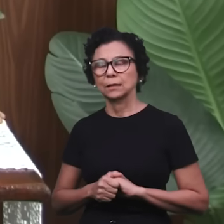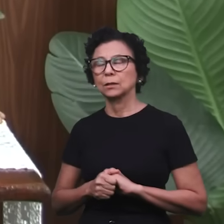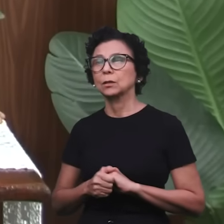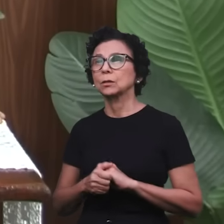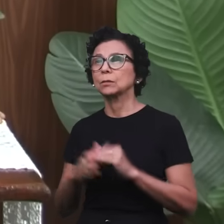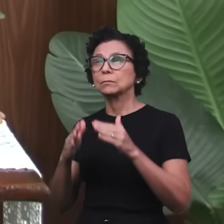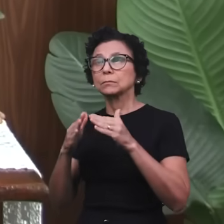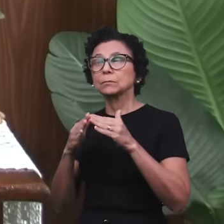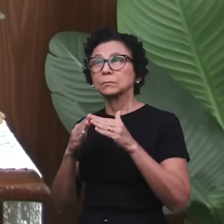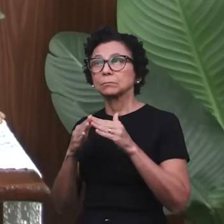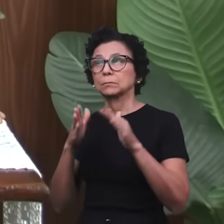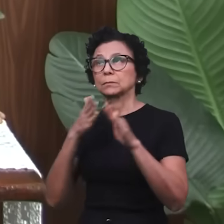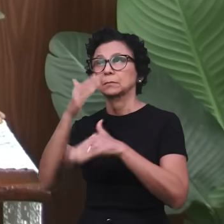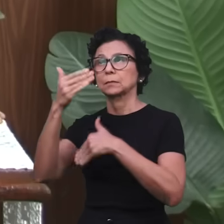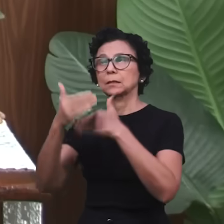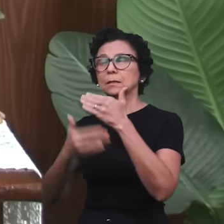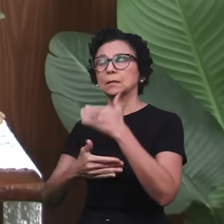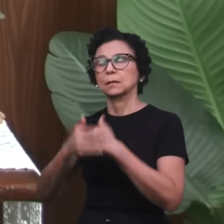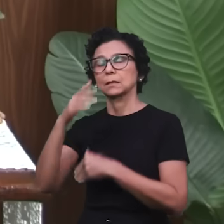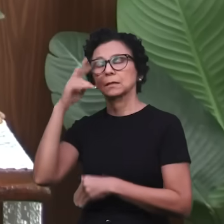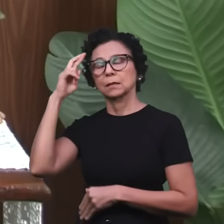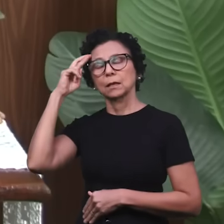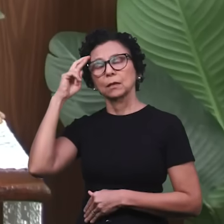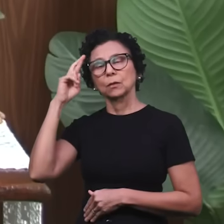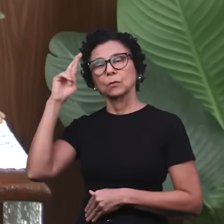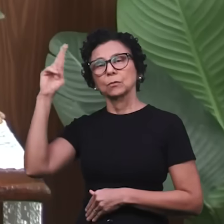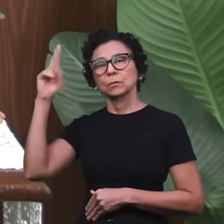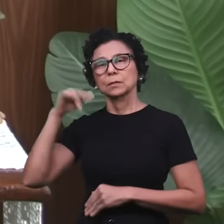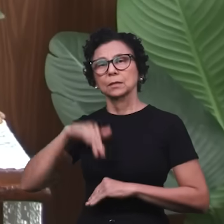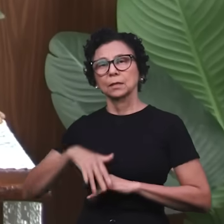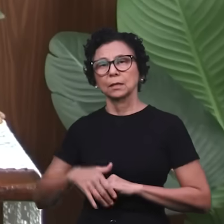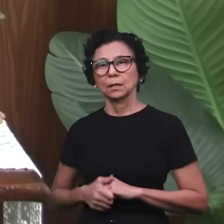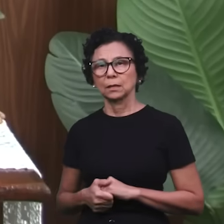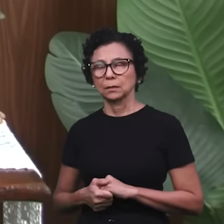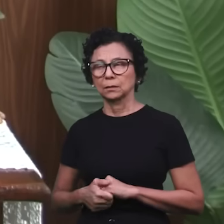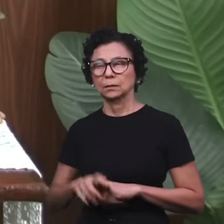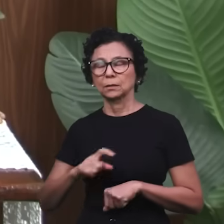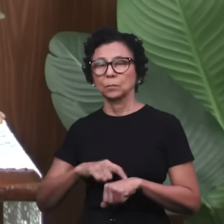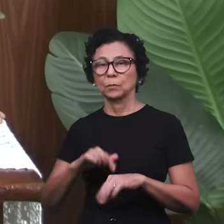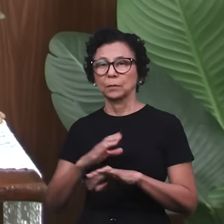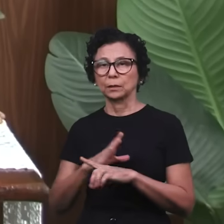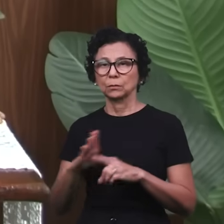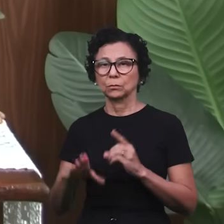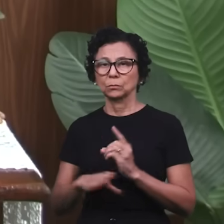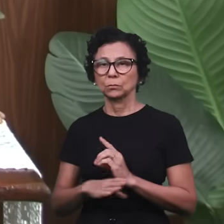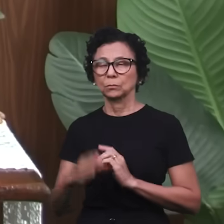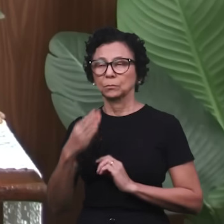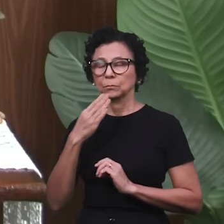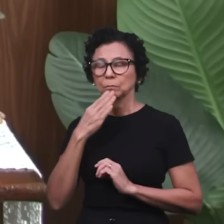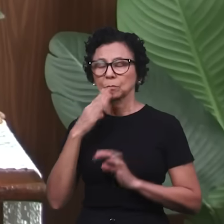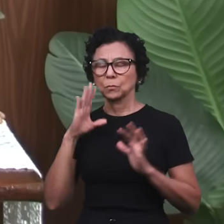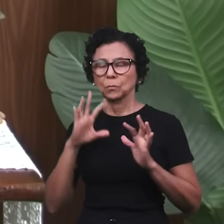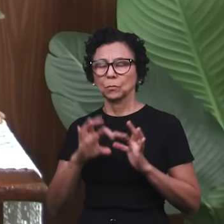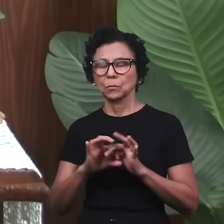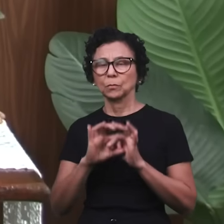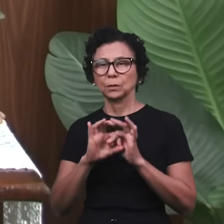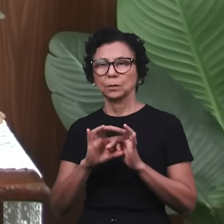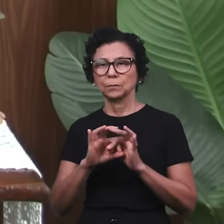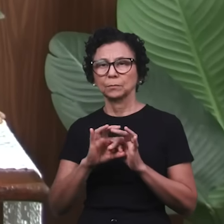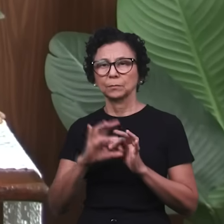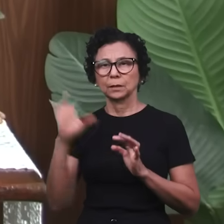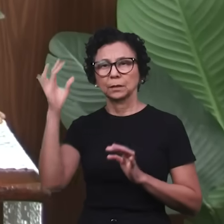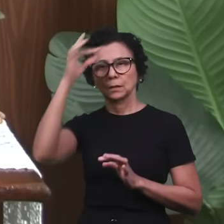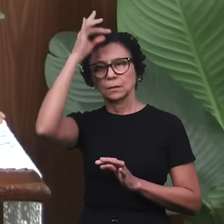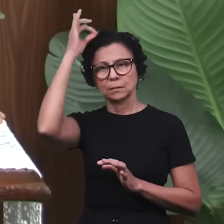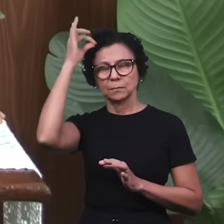presença, onde queremos entrar e celebrarmos um culto em espírito e em verdade a Ti. Aceita assim o nosso